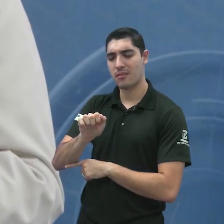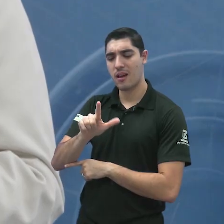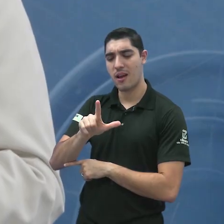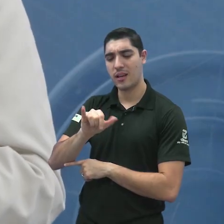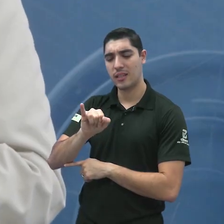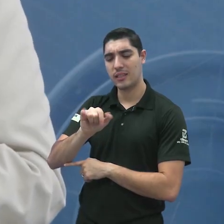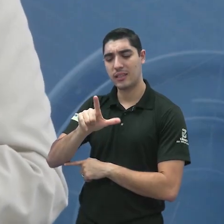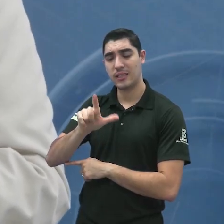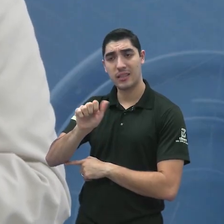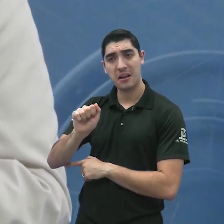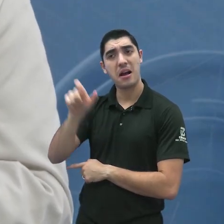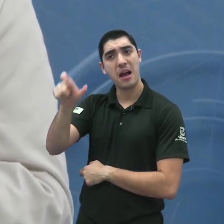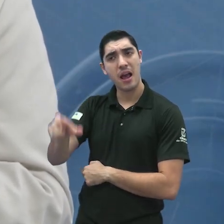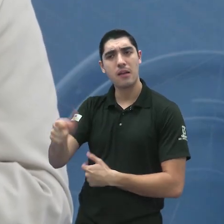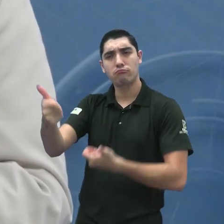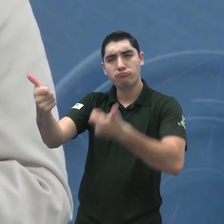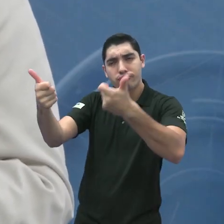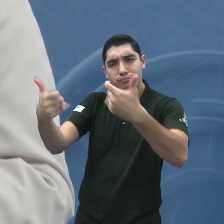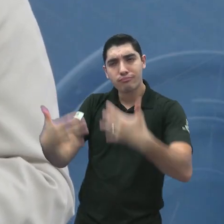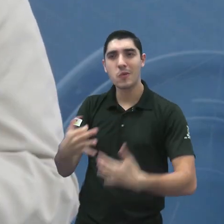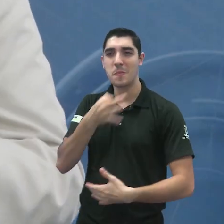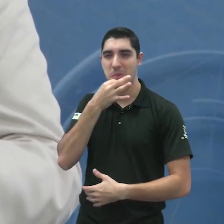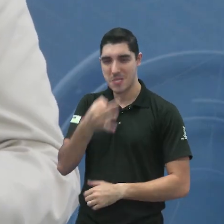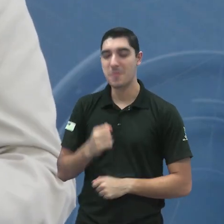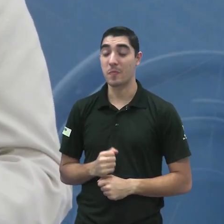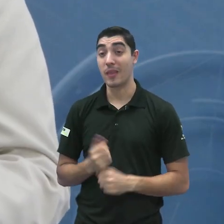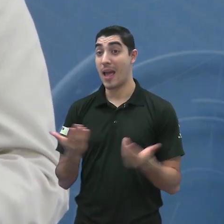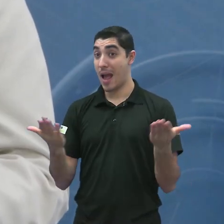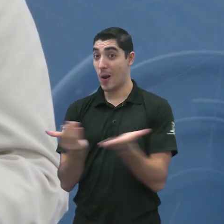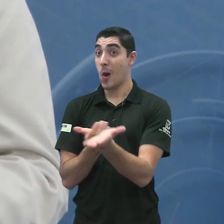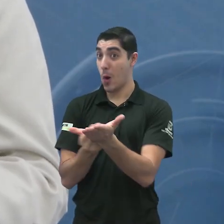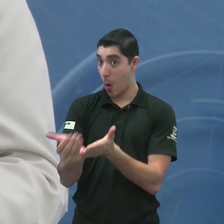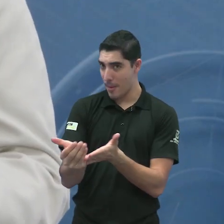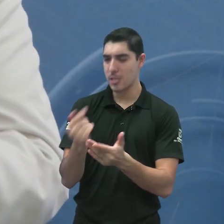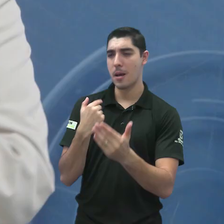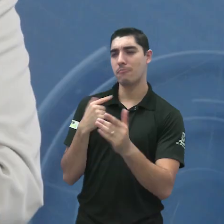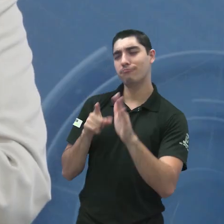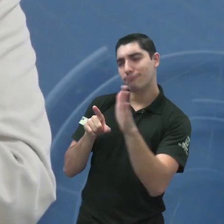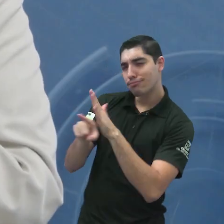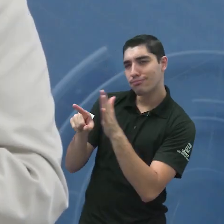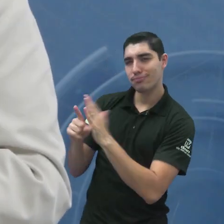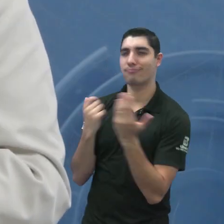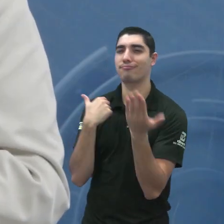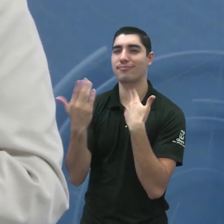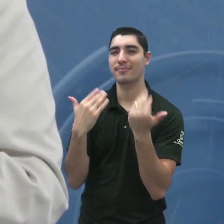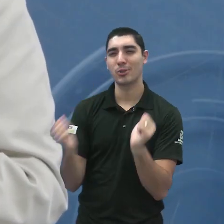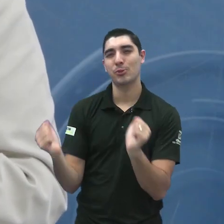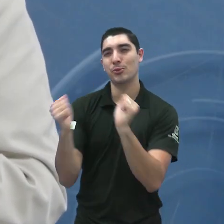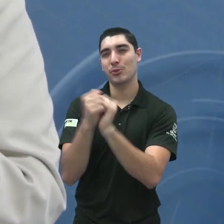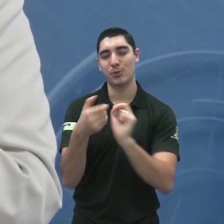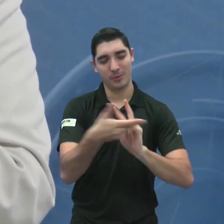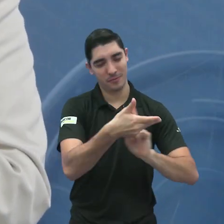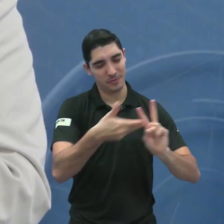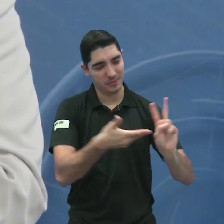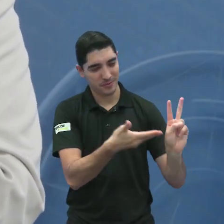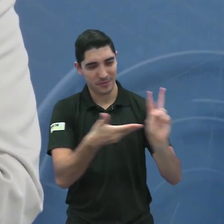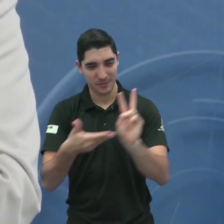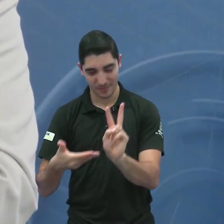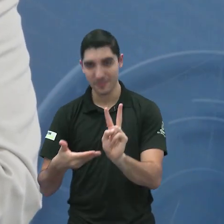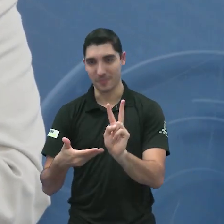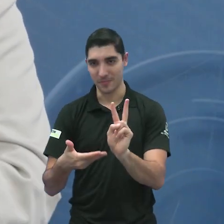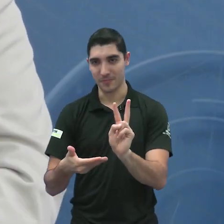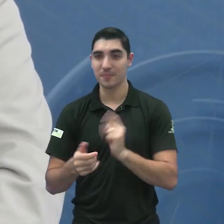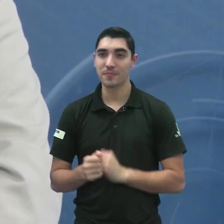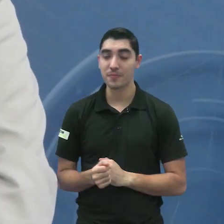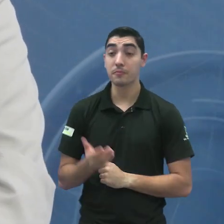Andrade aqui no Diálogos da Cidade. E agora a gente começa a rodada de pergunta com as nossas convidadas. Meninas, começando